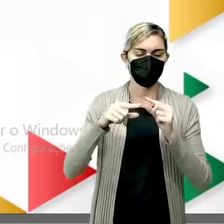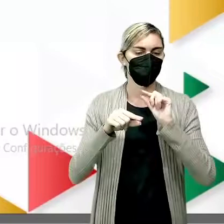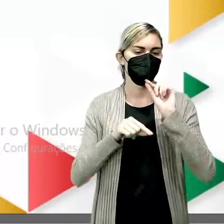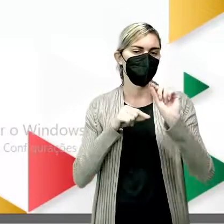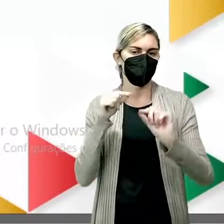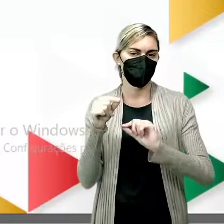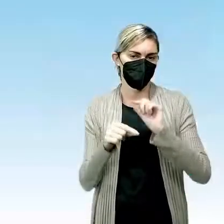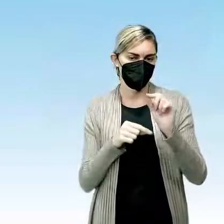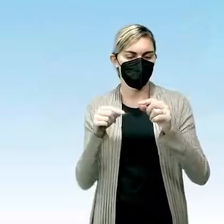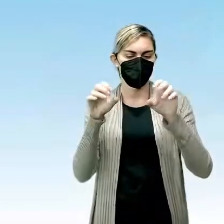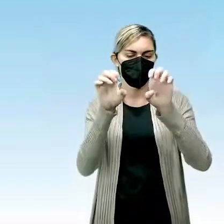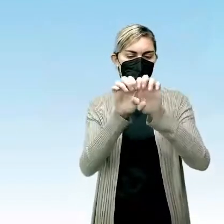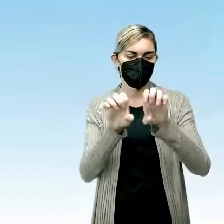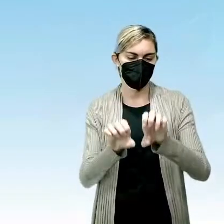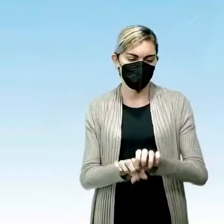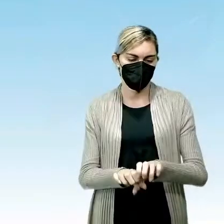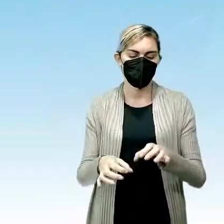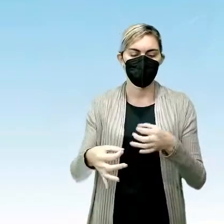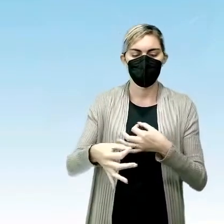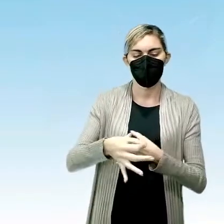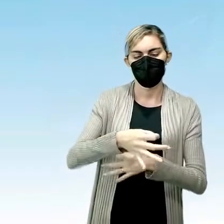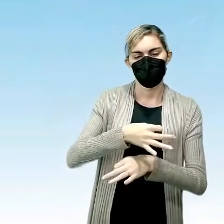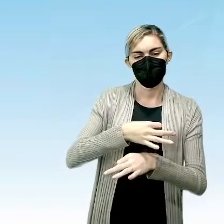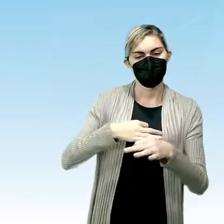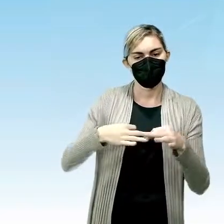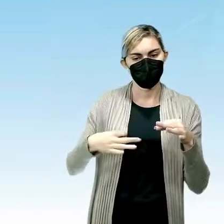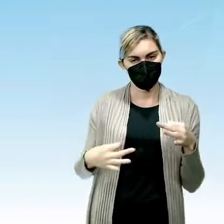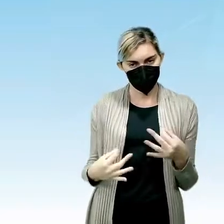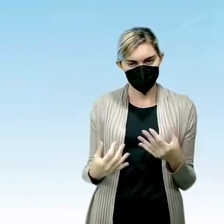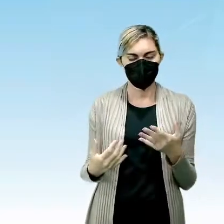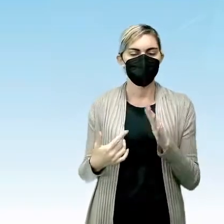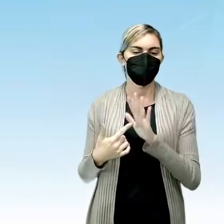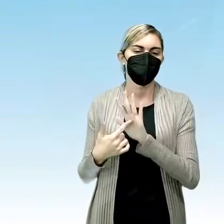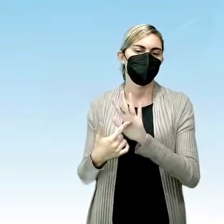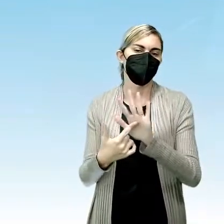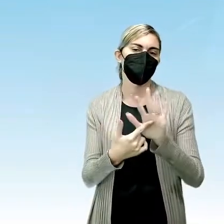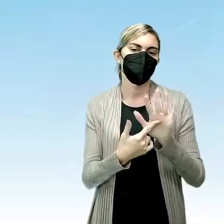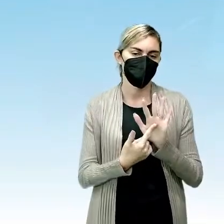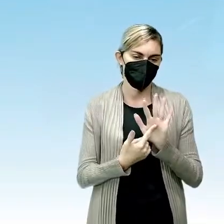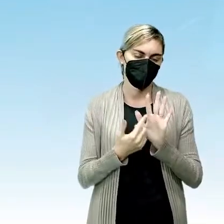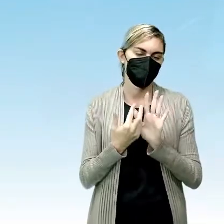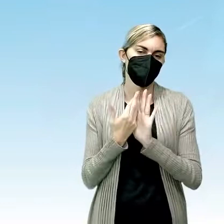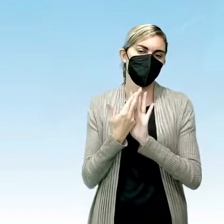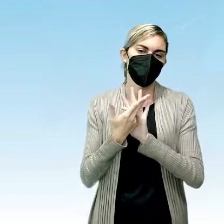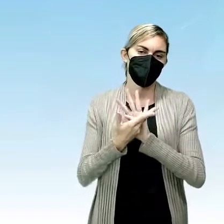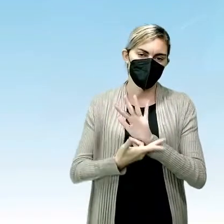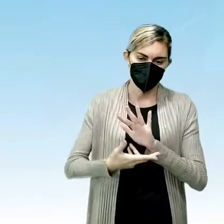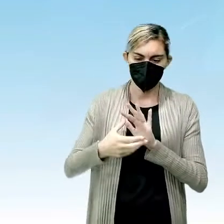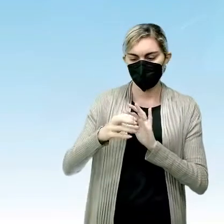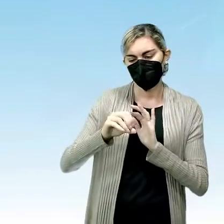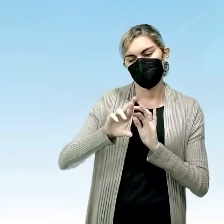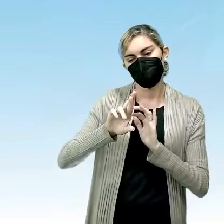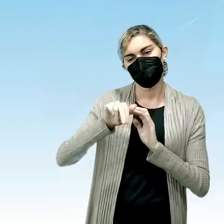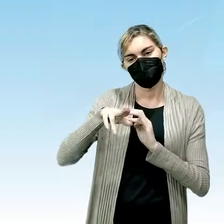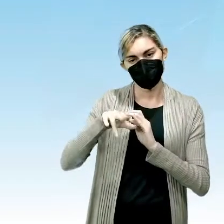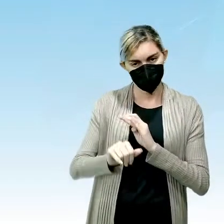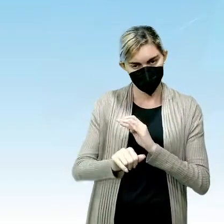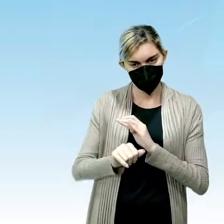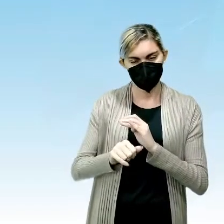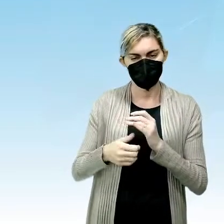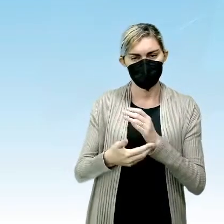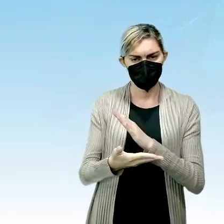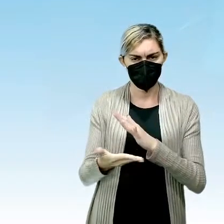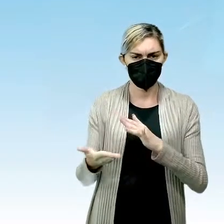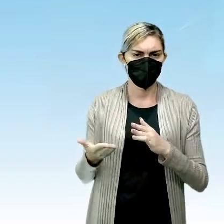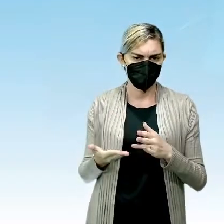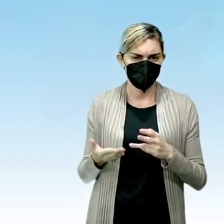estrutura molecular variada ali, apresentando diversas funções orgânicas, ou seja, reserva